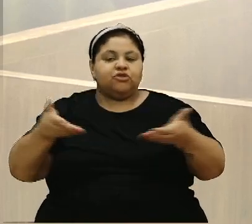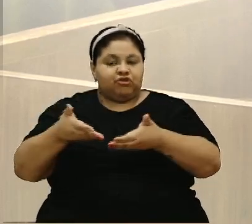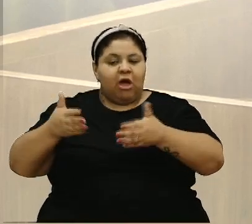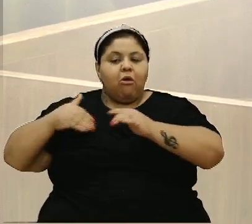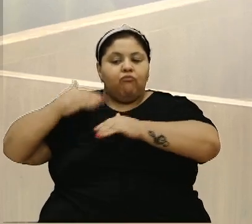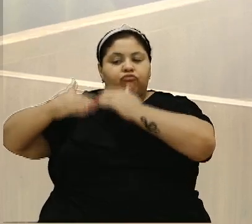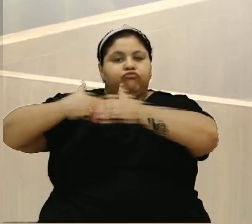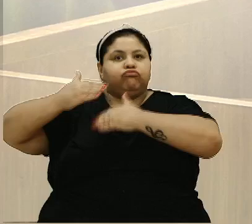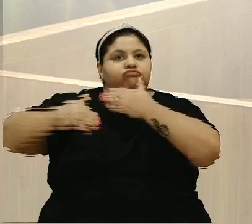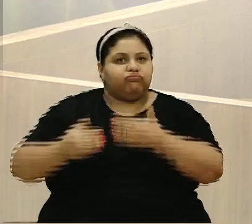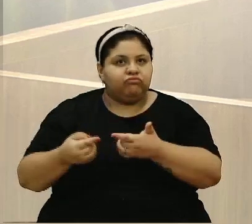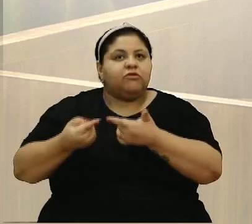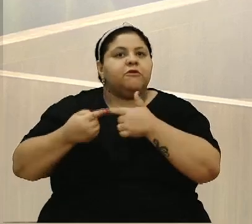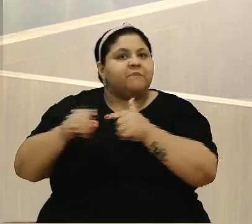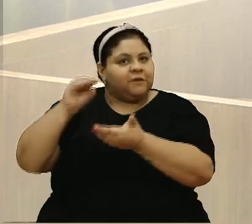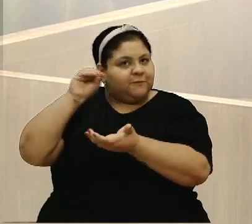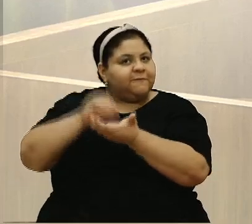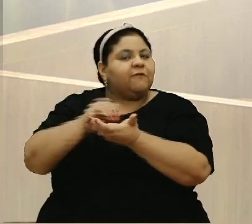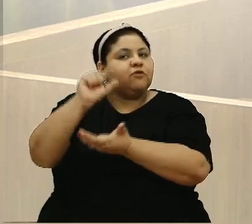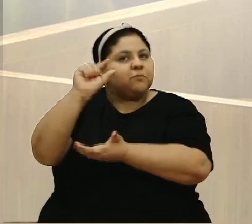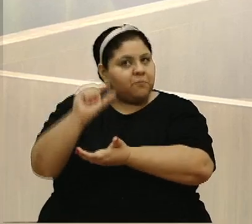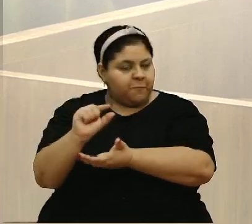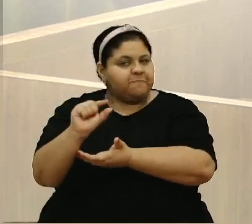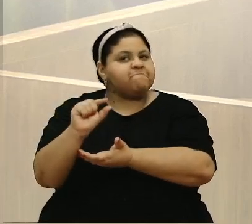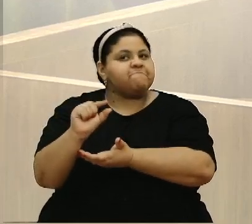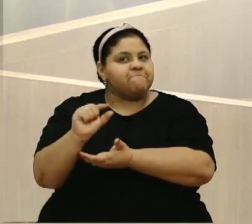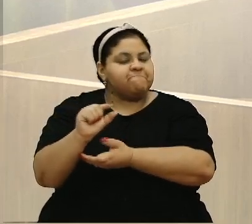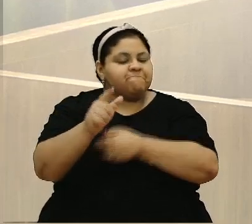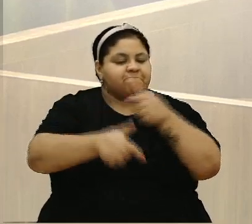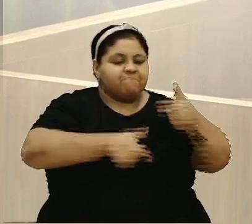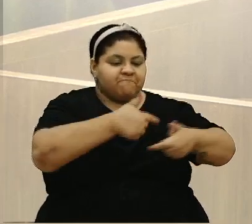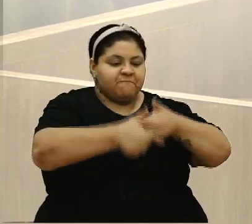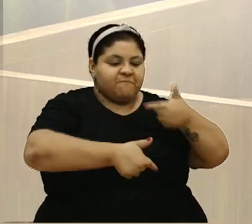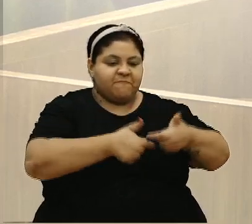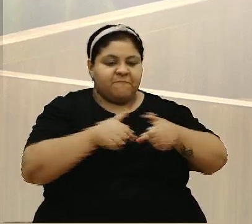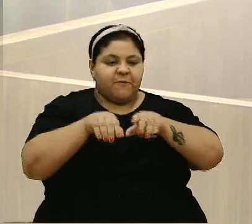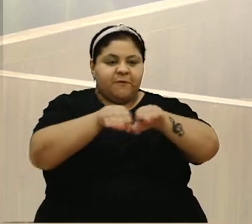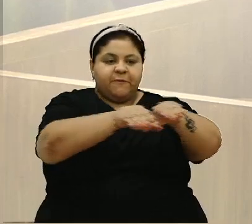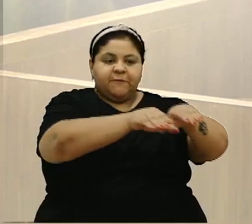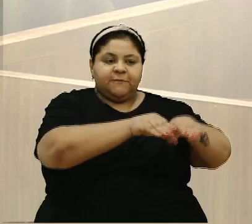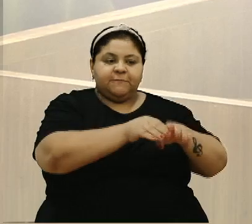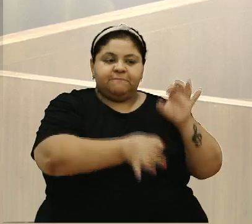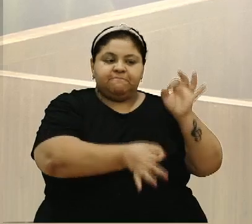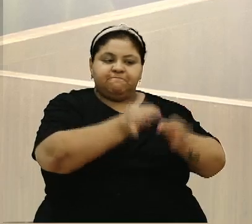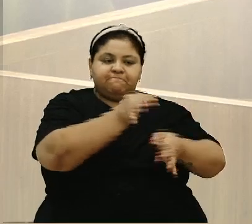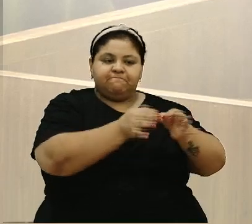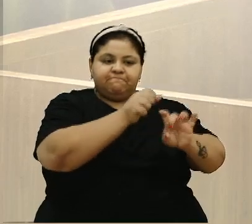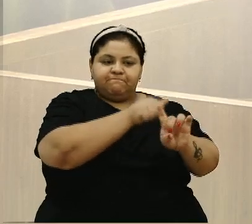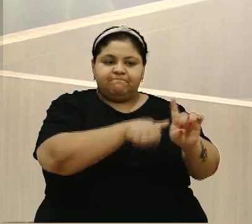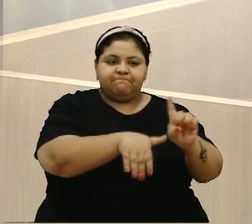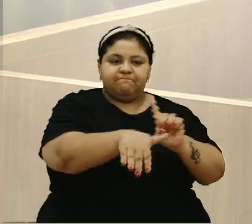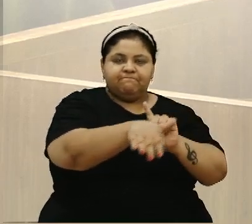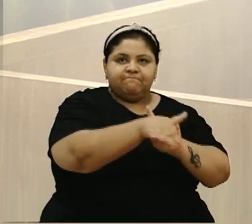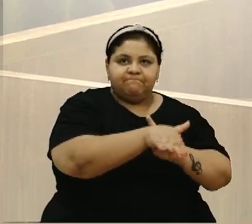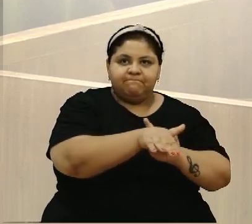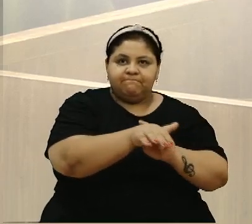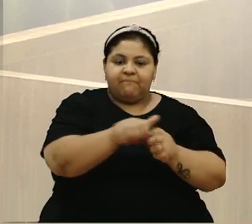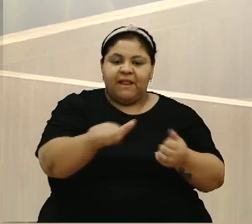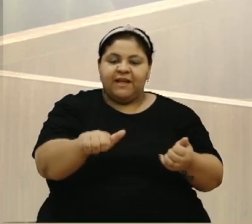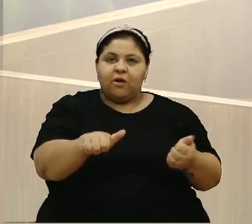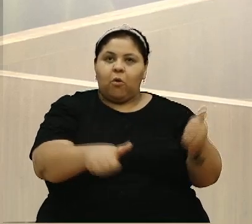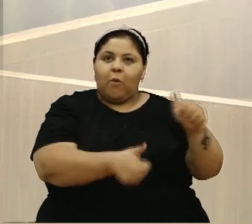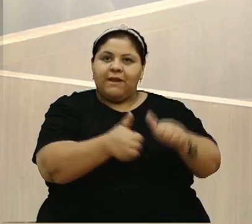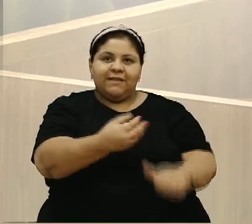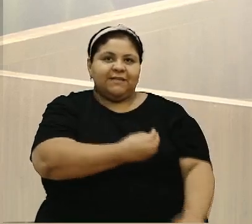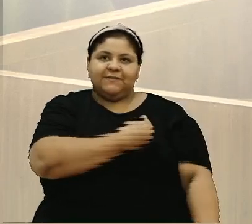muito, mas ainda há muito o que fazer. O trabalho pela igualdade, pela justiça social, pela dignidade do cidadão